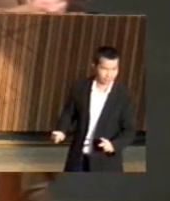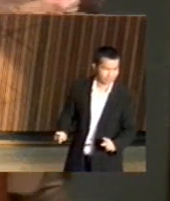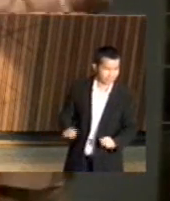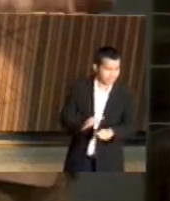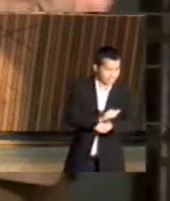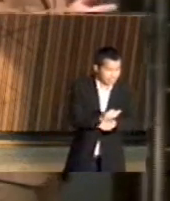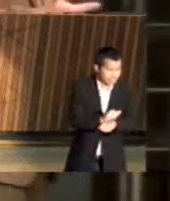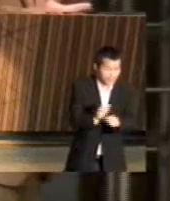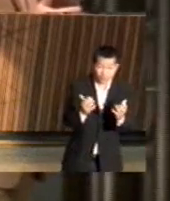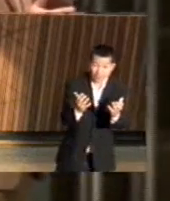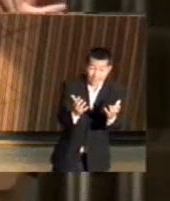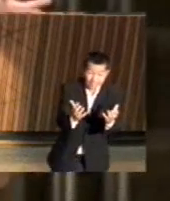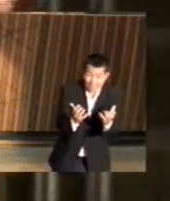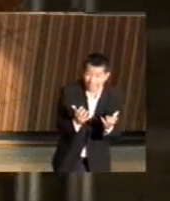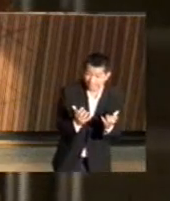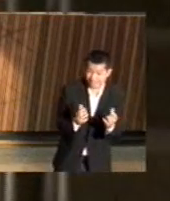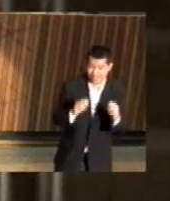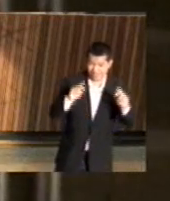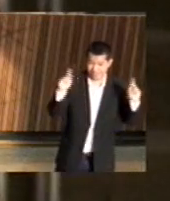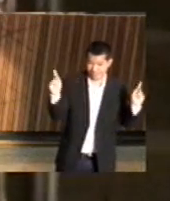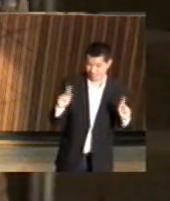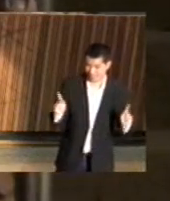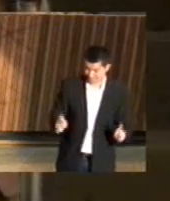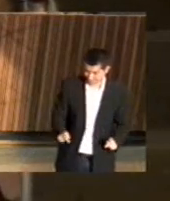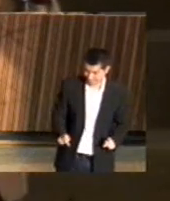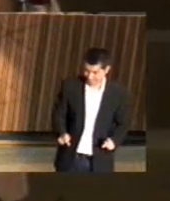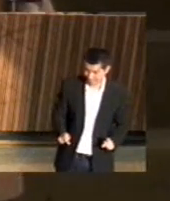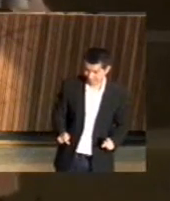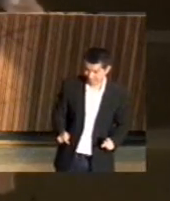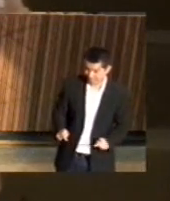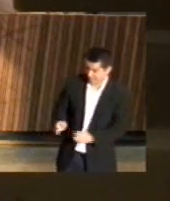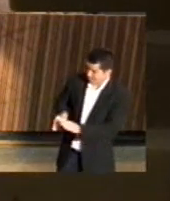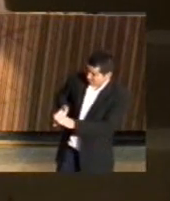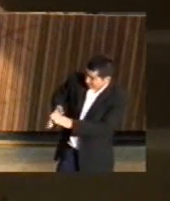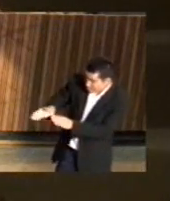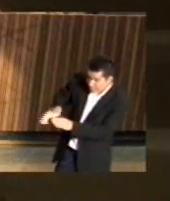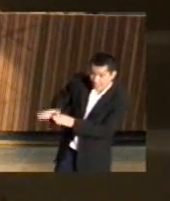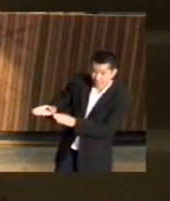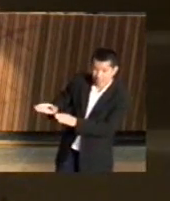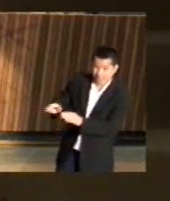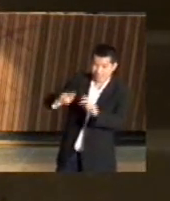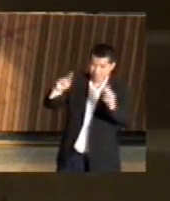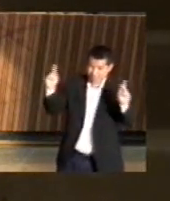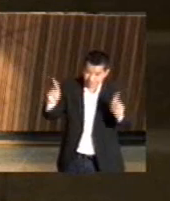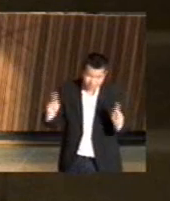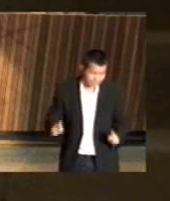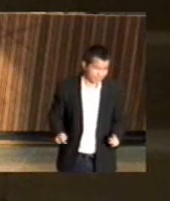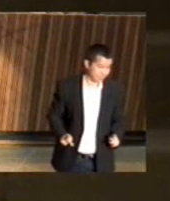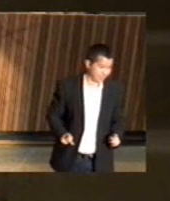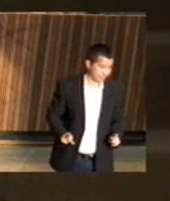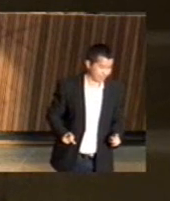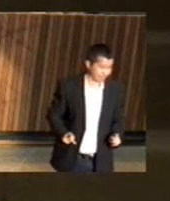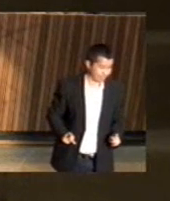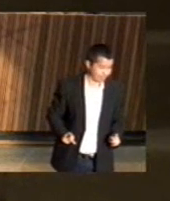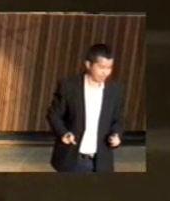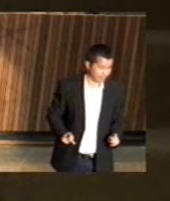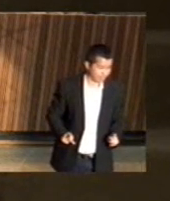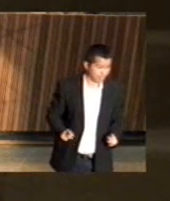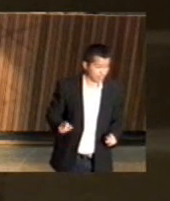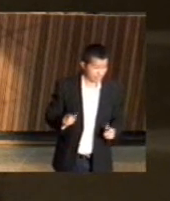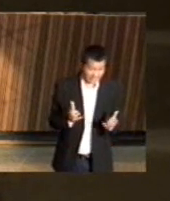Desejar ser um pacificador, mesmo que ele tivesse que abrir mão